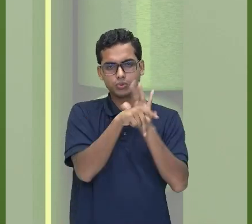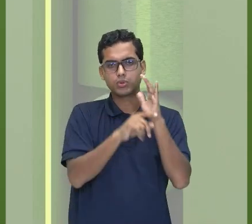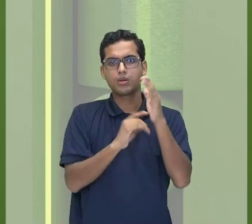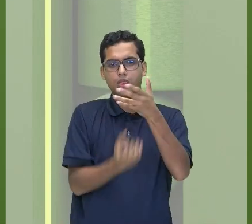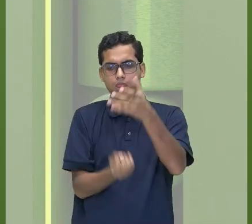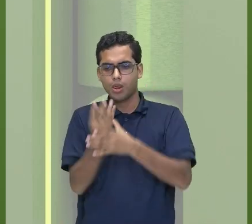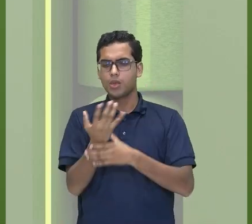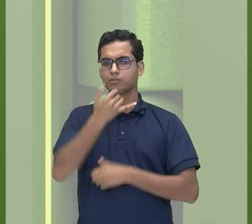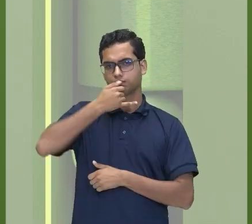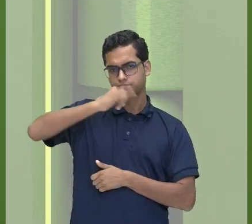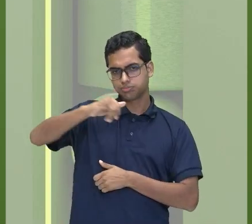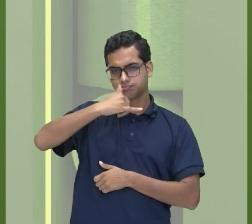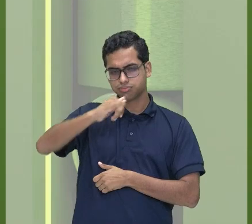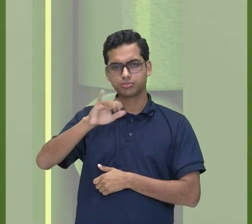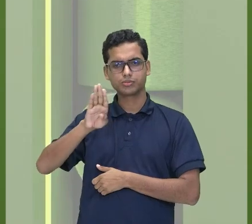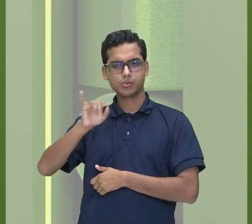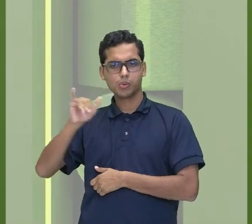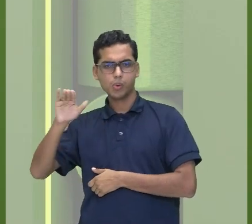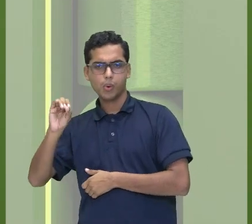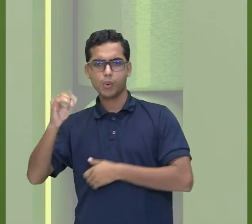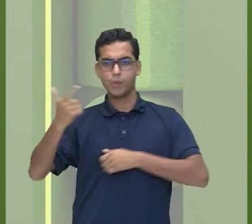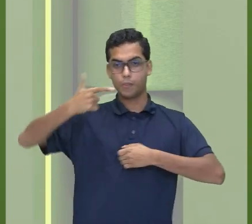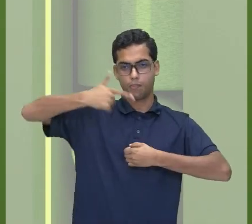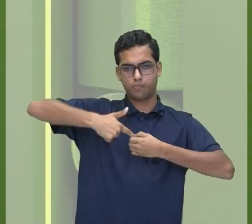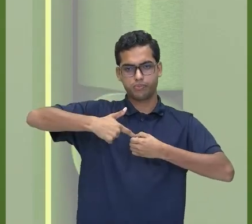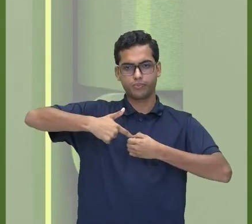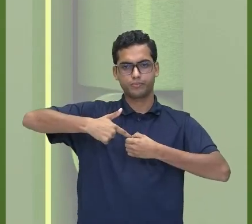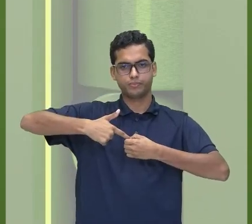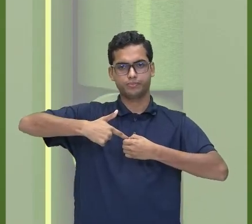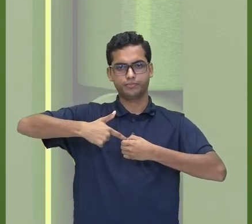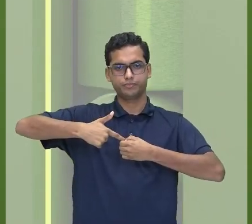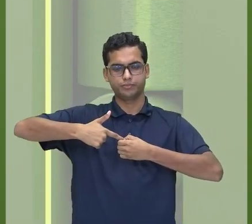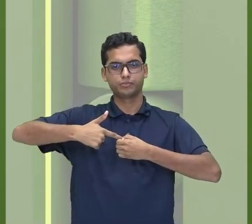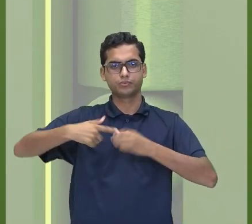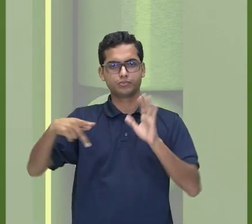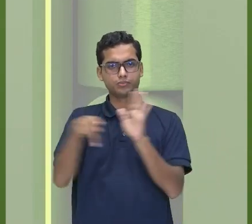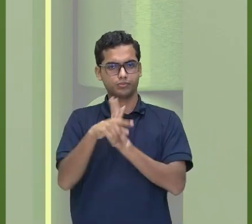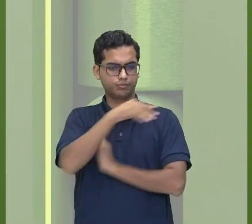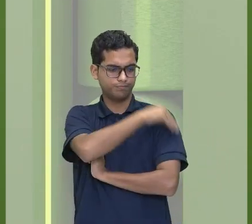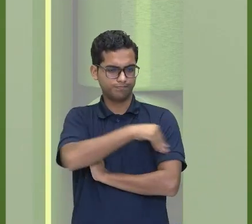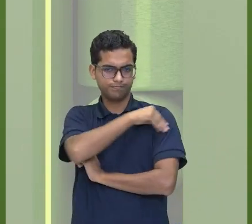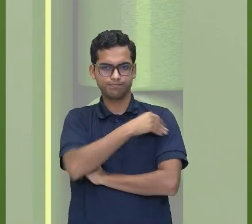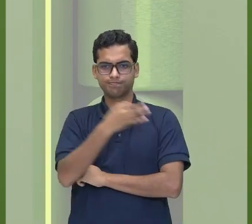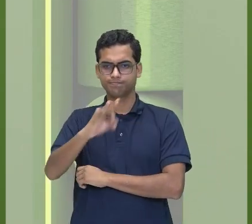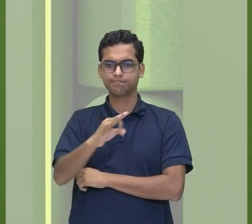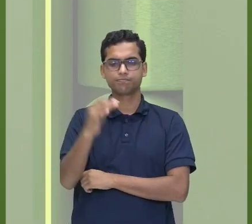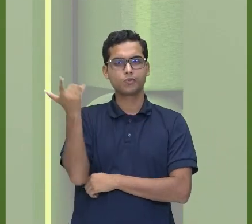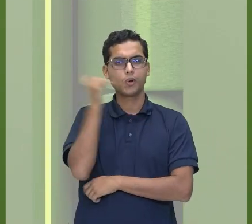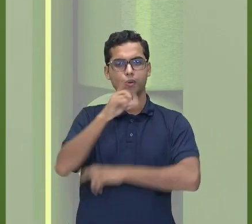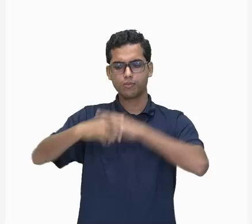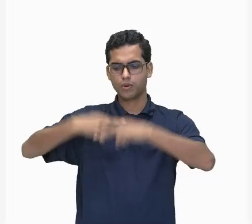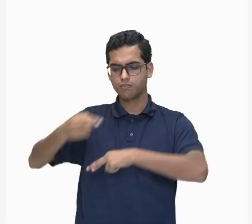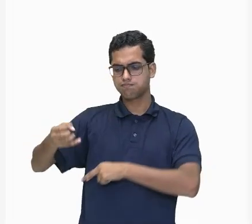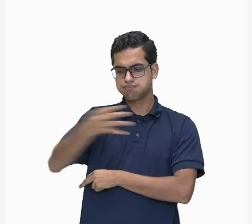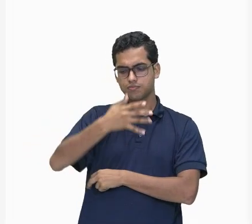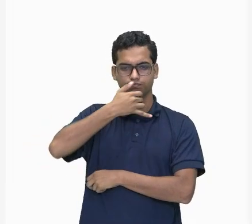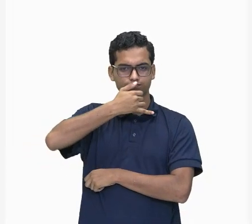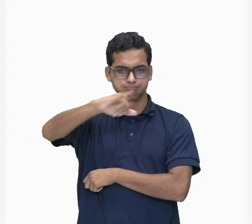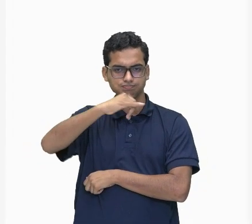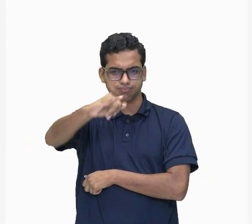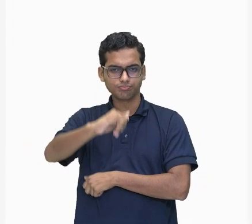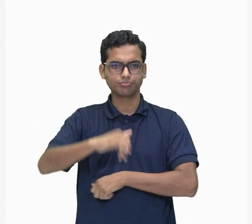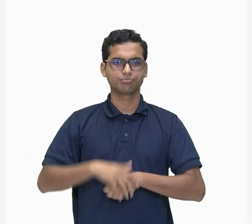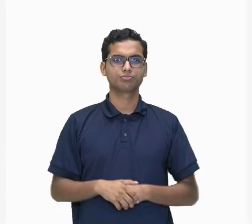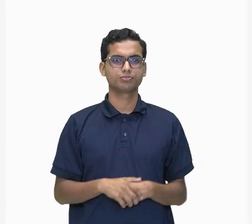de biocombustíveis. Então, são fontes de energia que estão sendo renovadas, tá? Existe ainda a temperatura interna